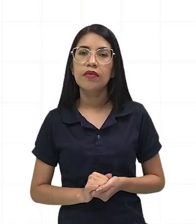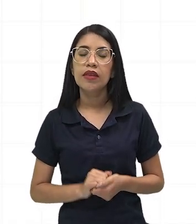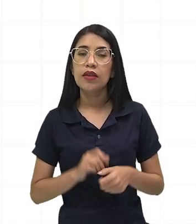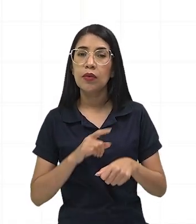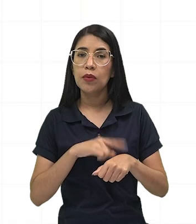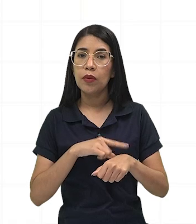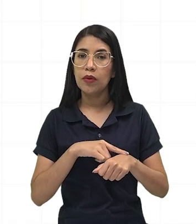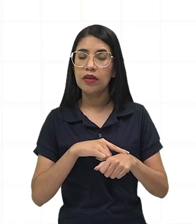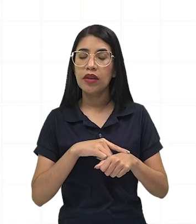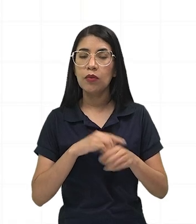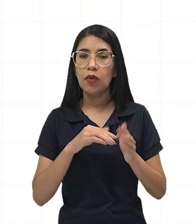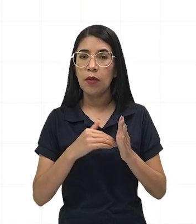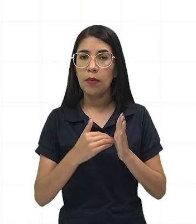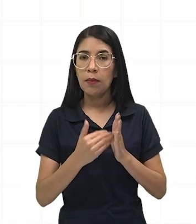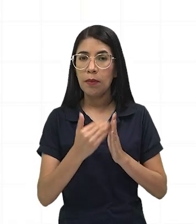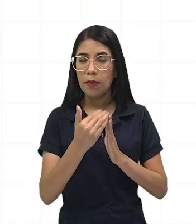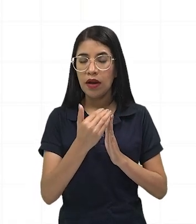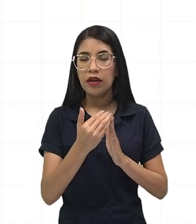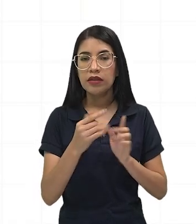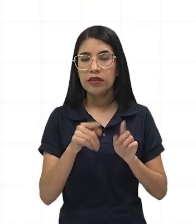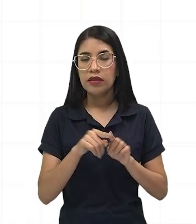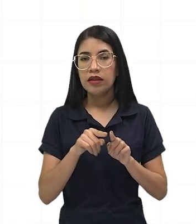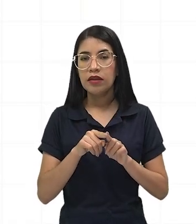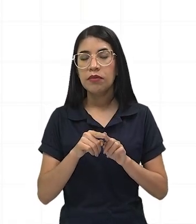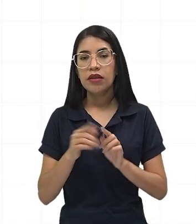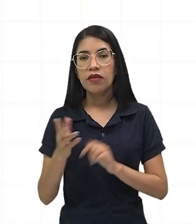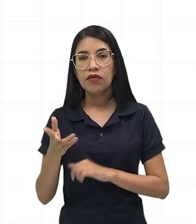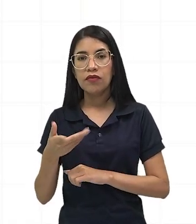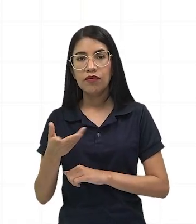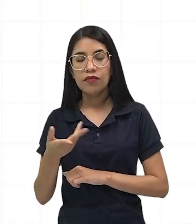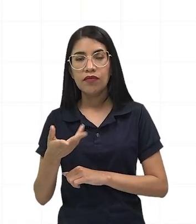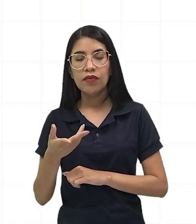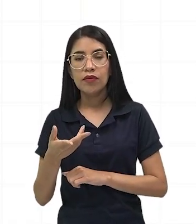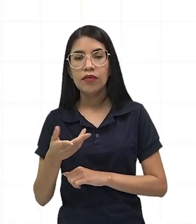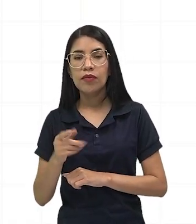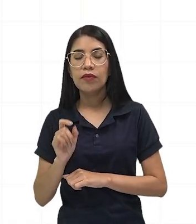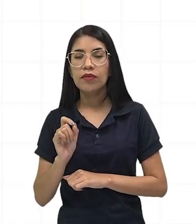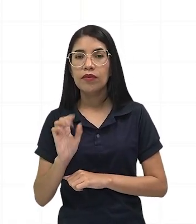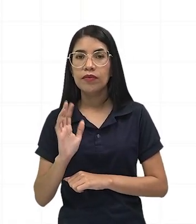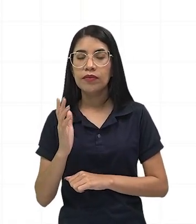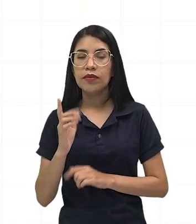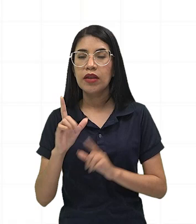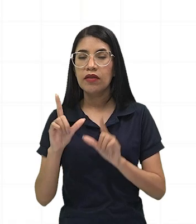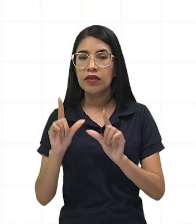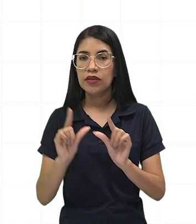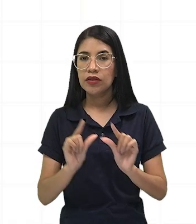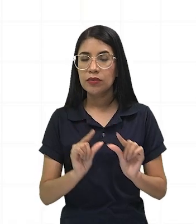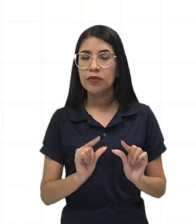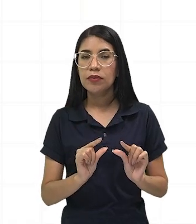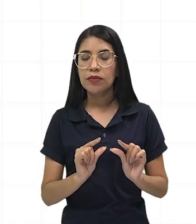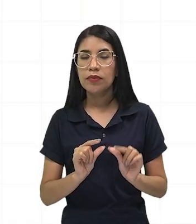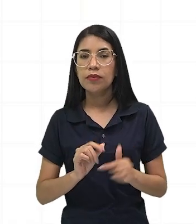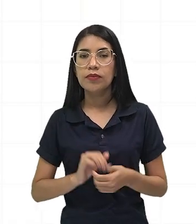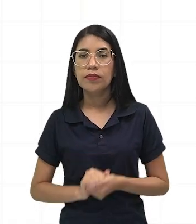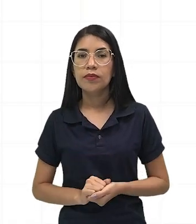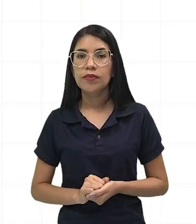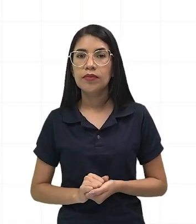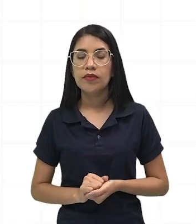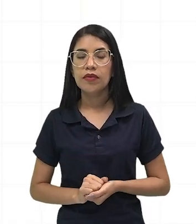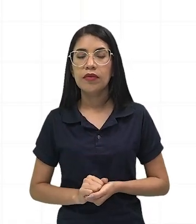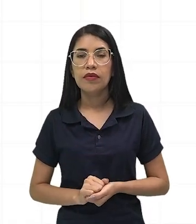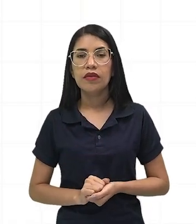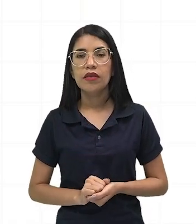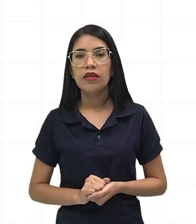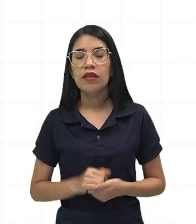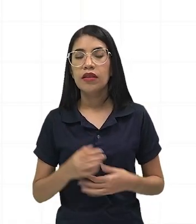o tempo gasto na viagem, a velocidade do automóvel, o que aconteceu? Ela diminuiu, né?